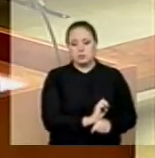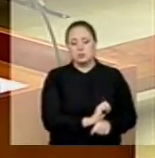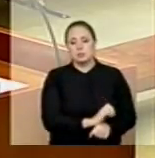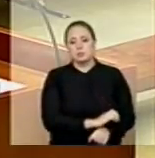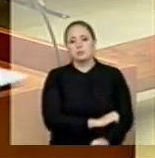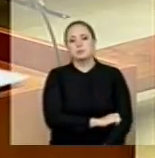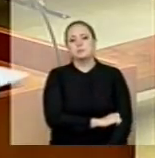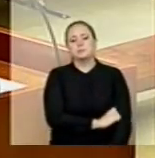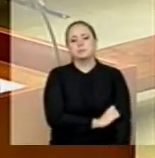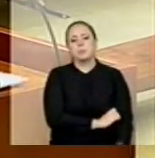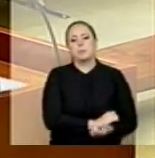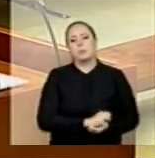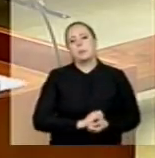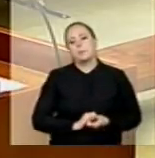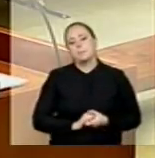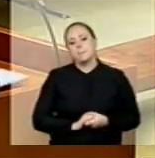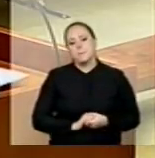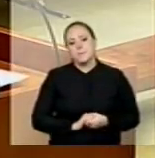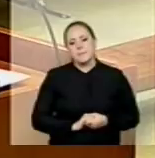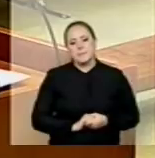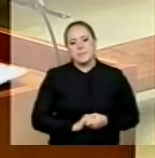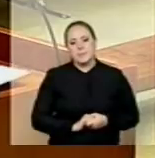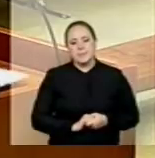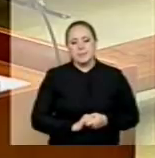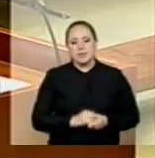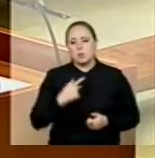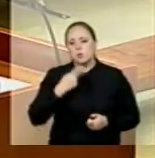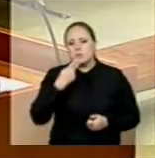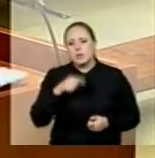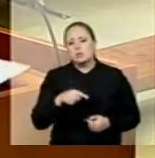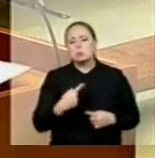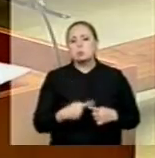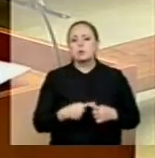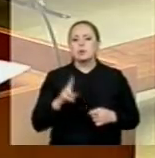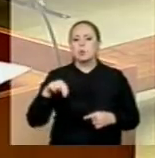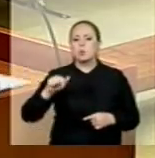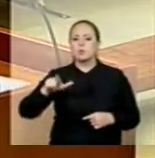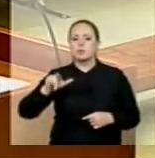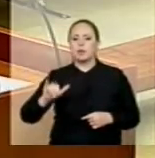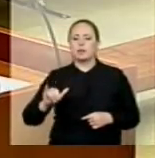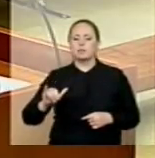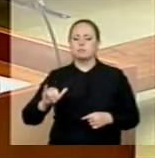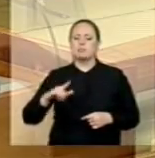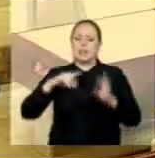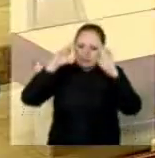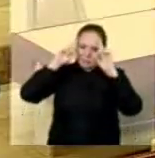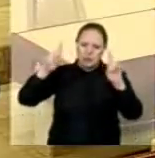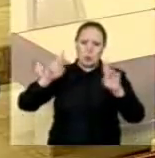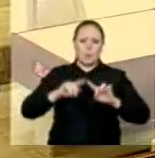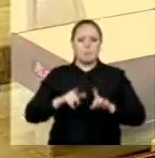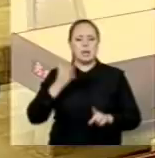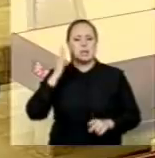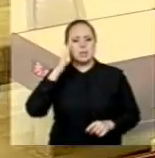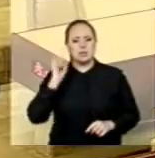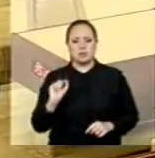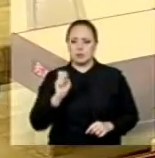Eu estou me referindo a isso, senhor relator, porque a UNALE muito respeitosamente entende que,